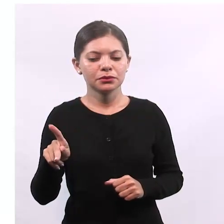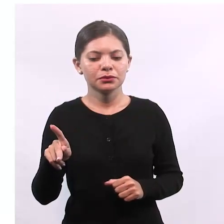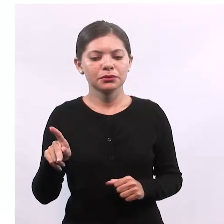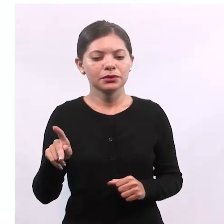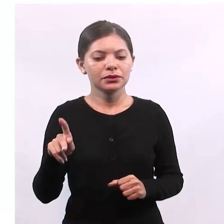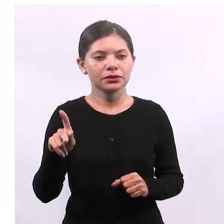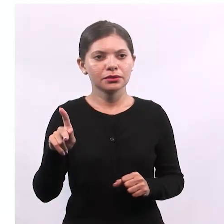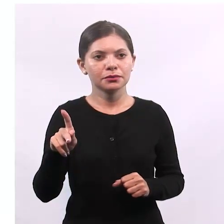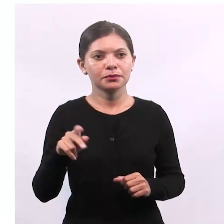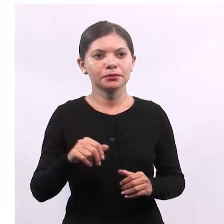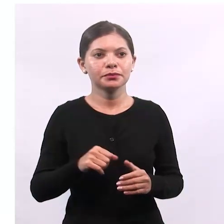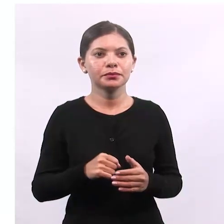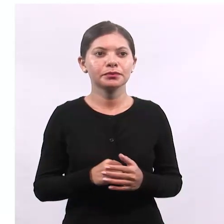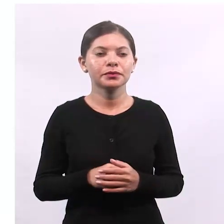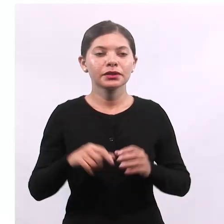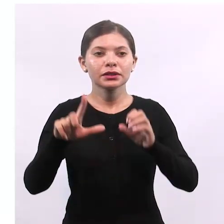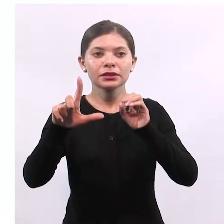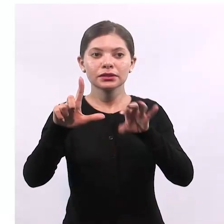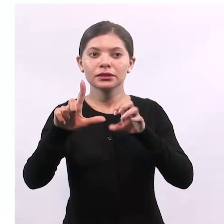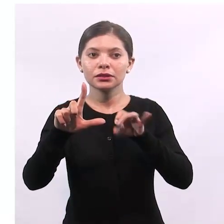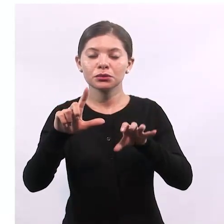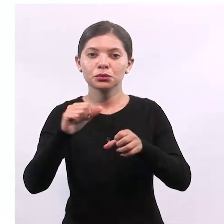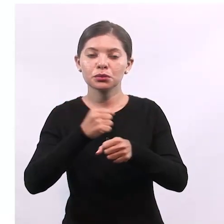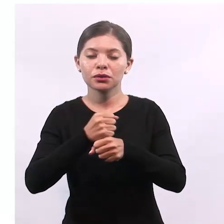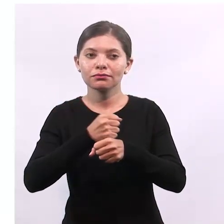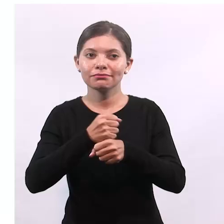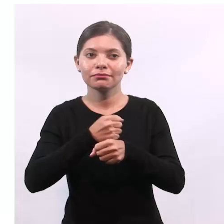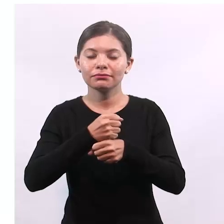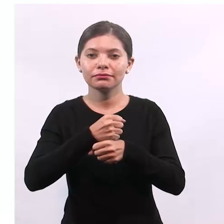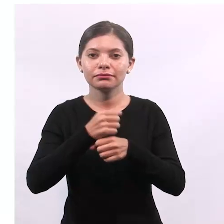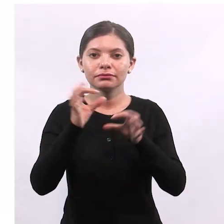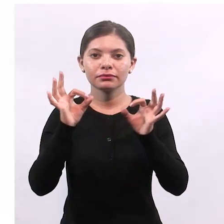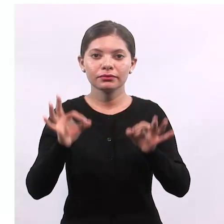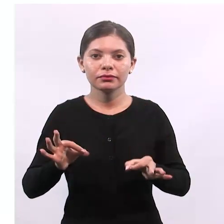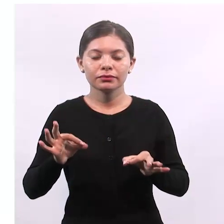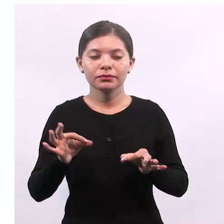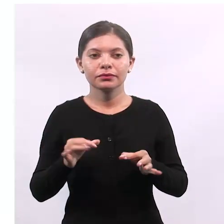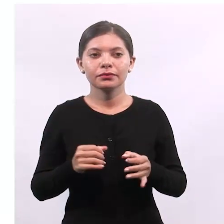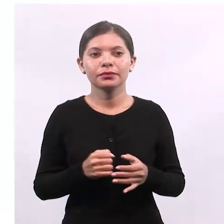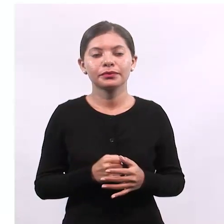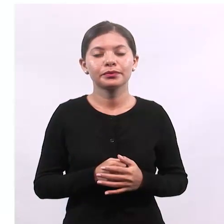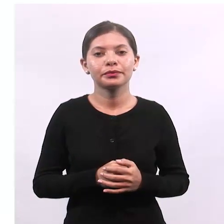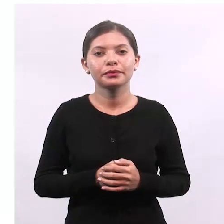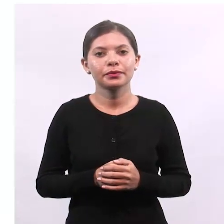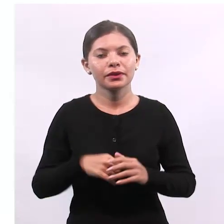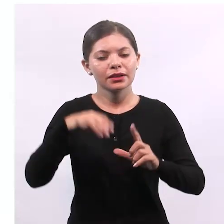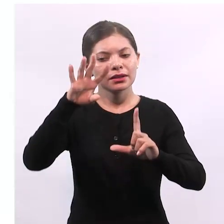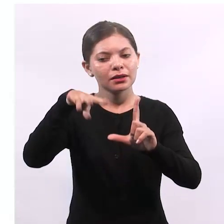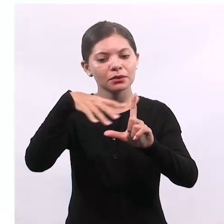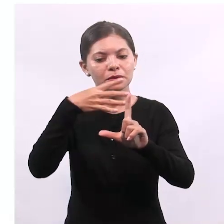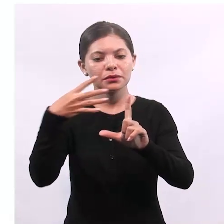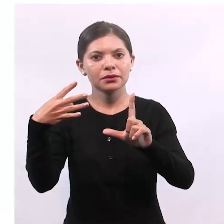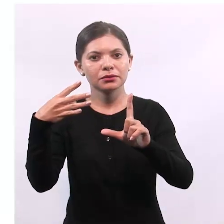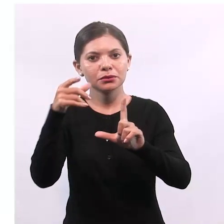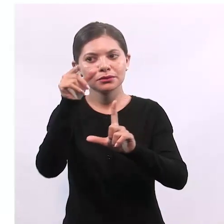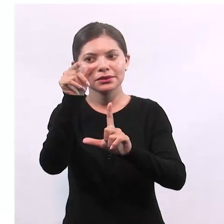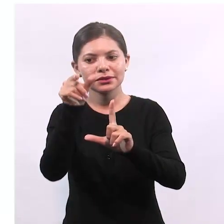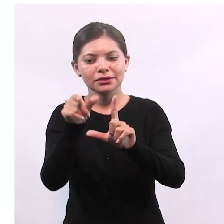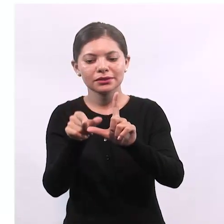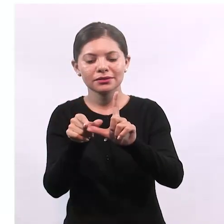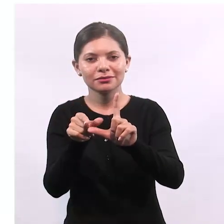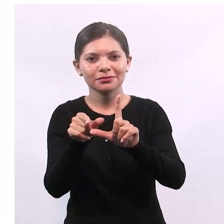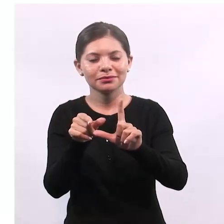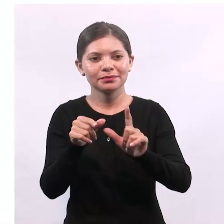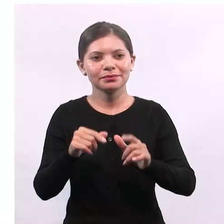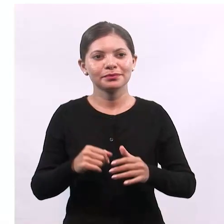professores em concurso de licenciatura ao longo do ano certo então é uma alternativa para a gente trabalhar com gráficos de